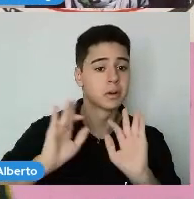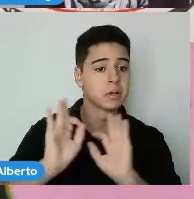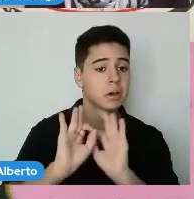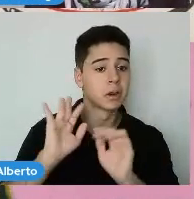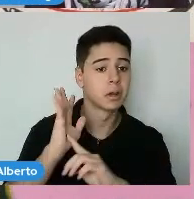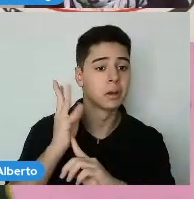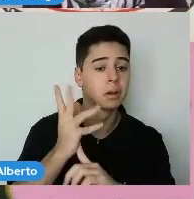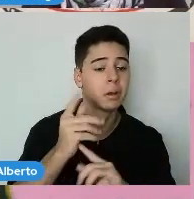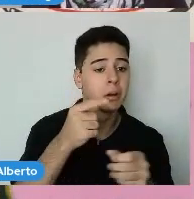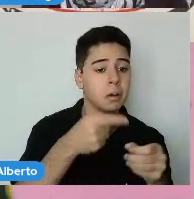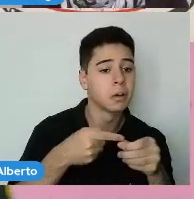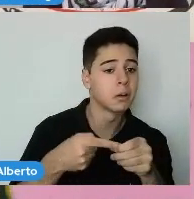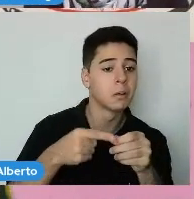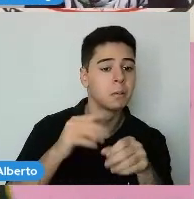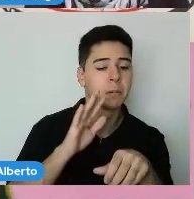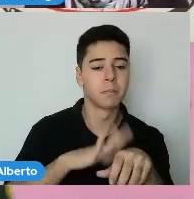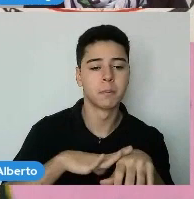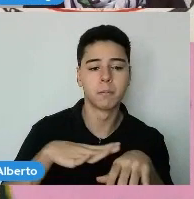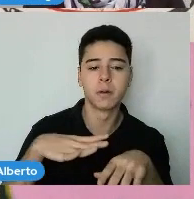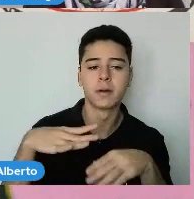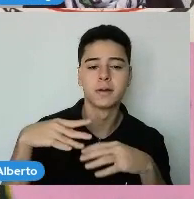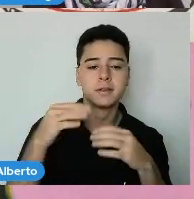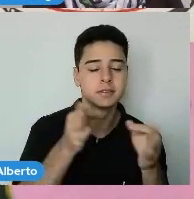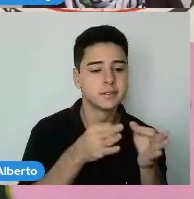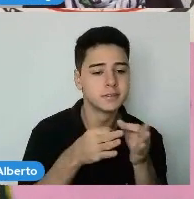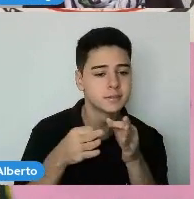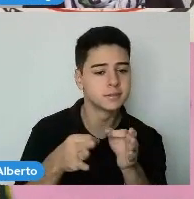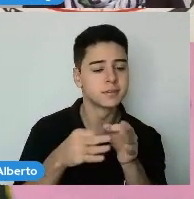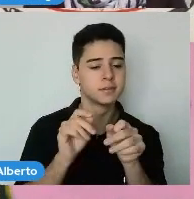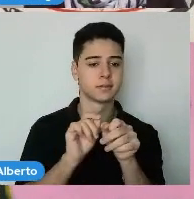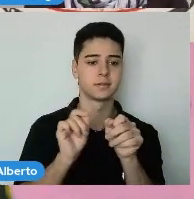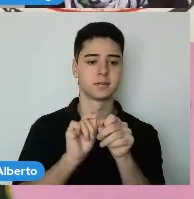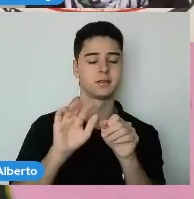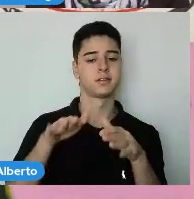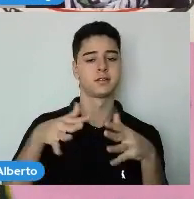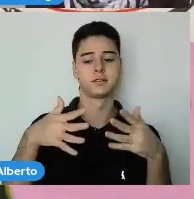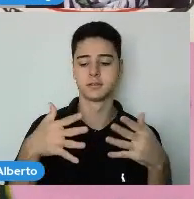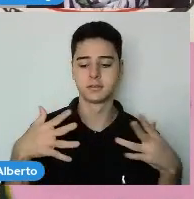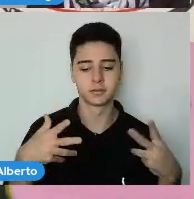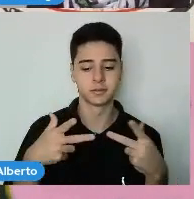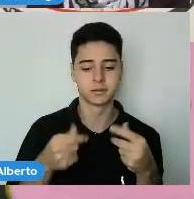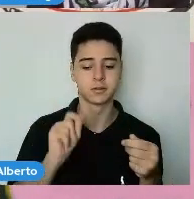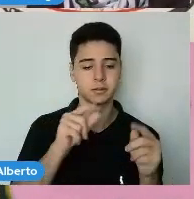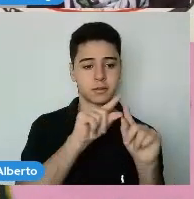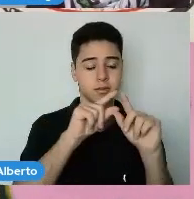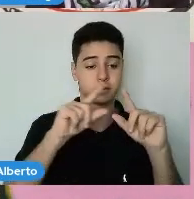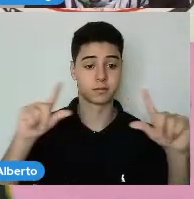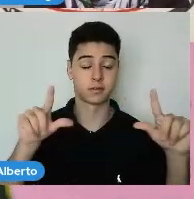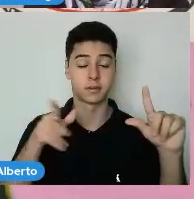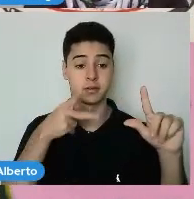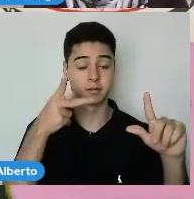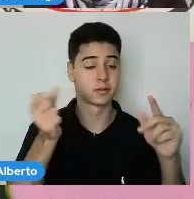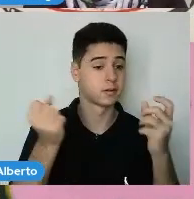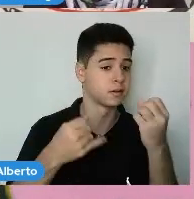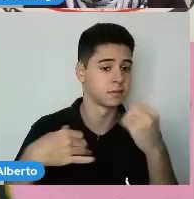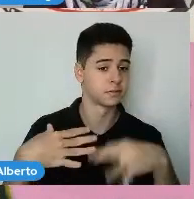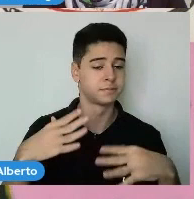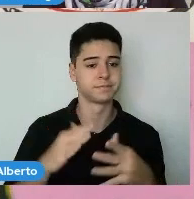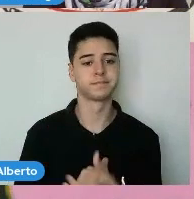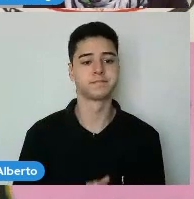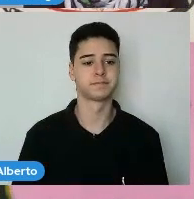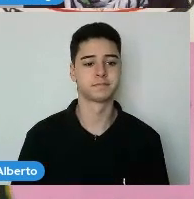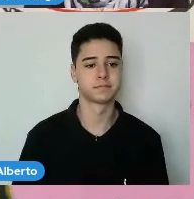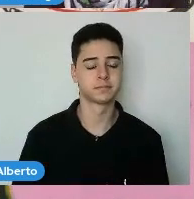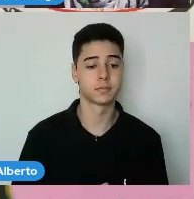por mais elaborado que ele seja e tudo mais. É isso que essa frase quer dizer, tá? A